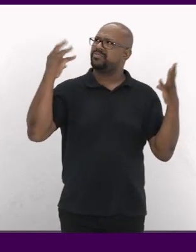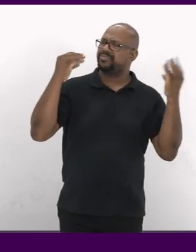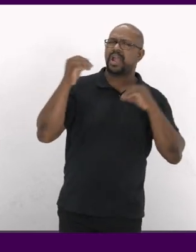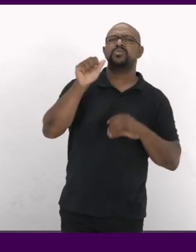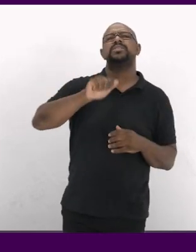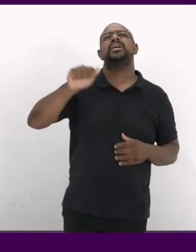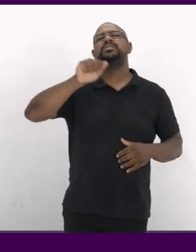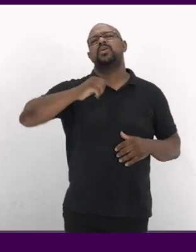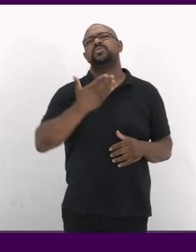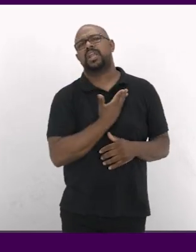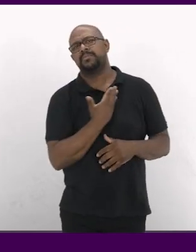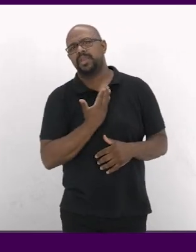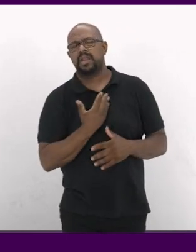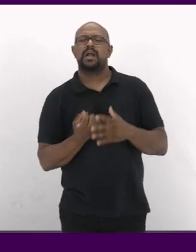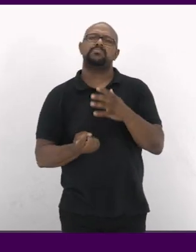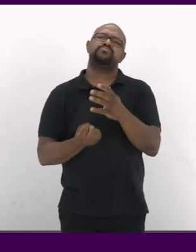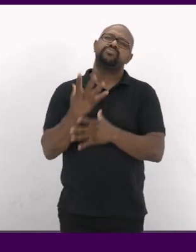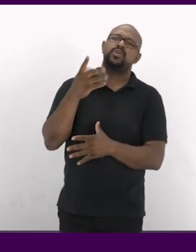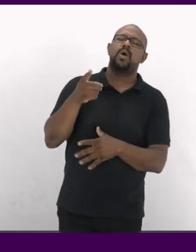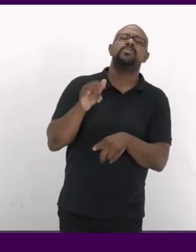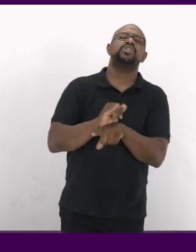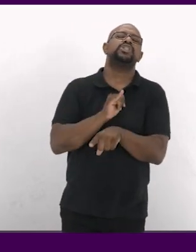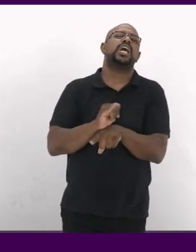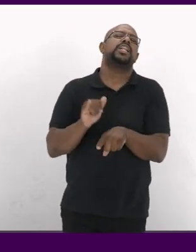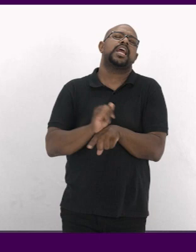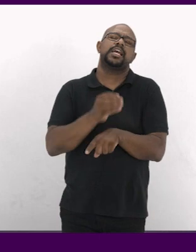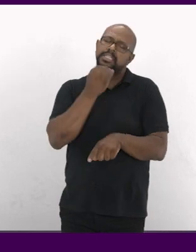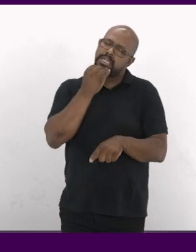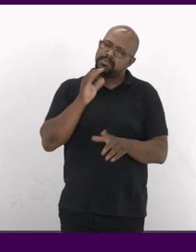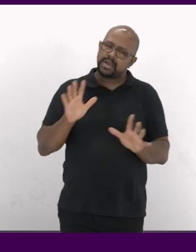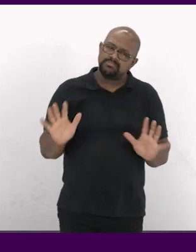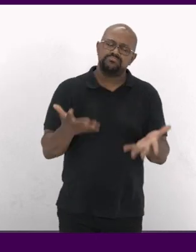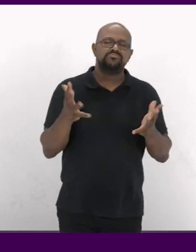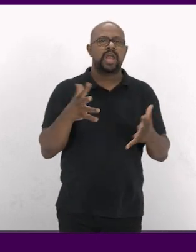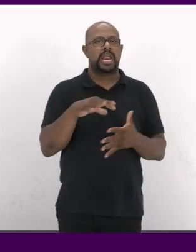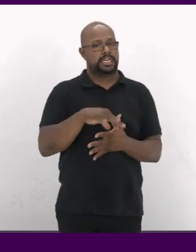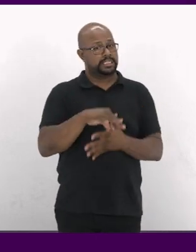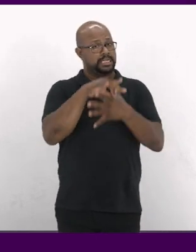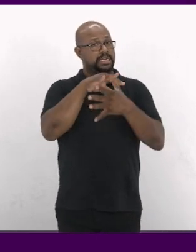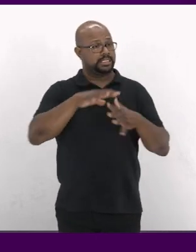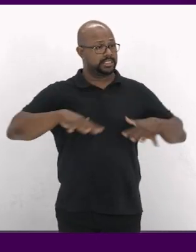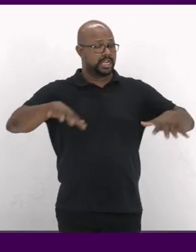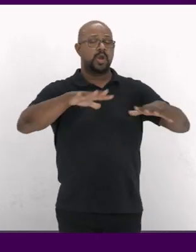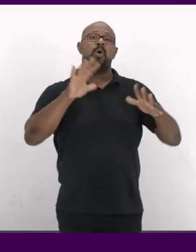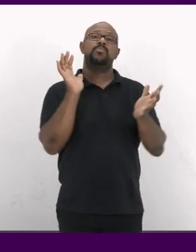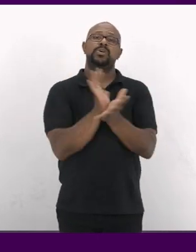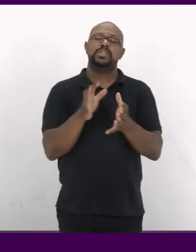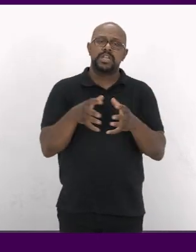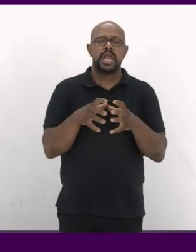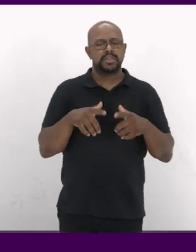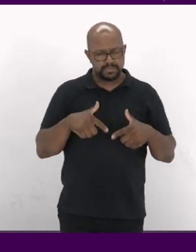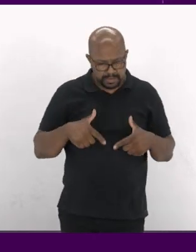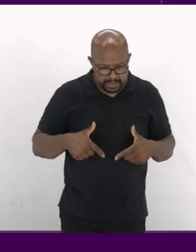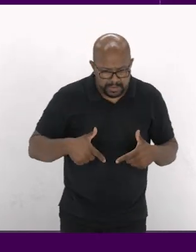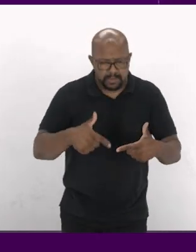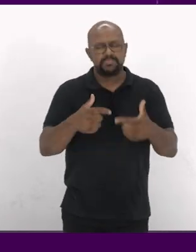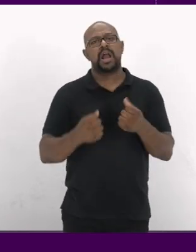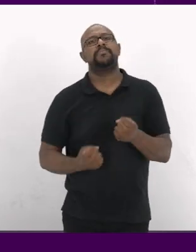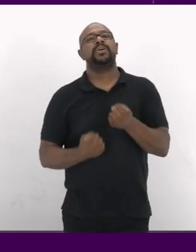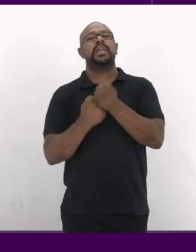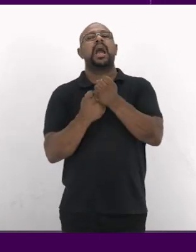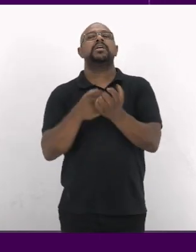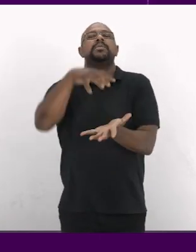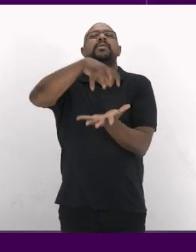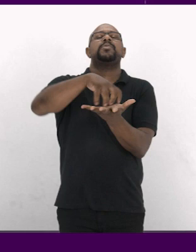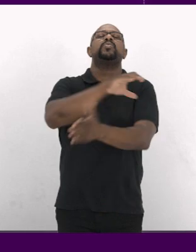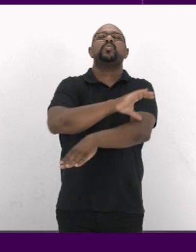escutou falar em associação de amigos. Elas surgem como uma estratégia para mobilizar lideranças da comunidade para se envolverem e